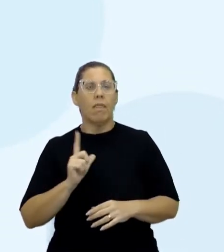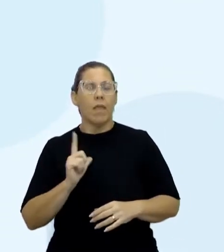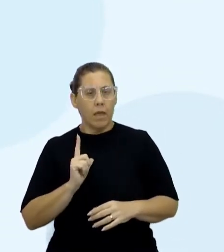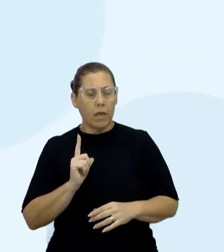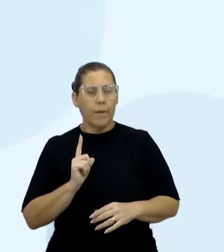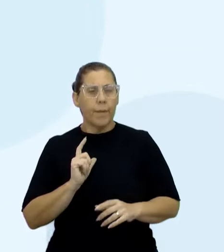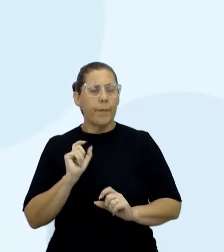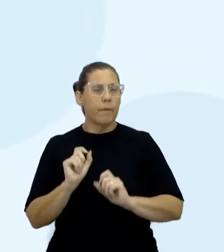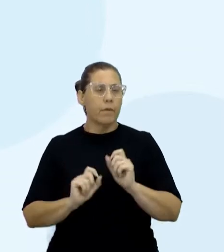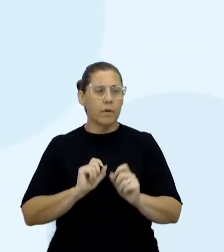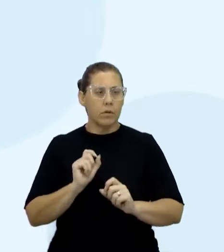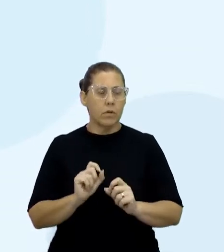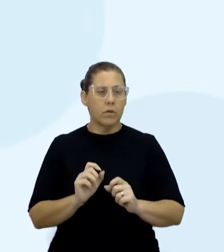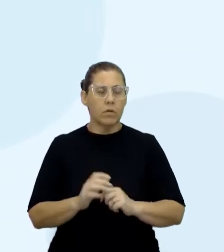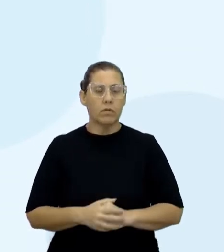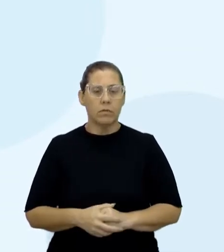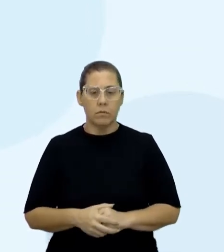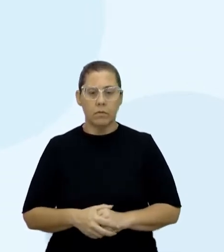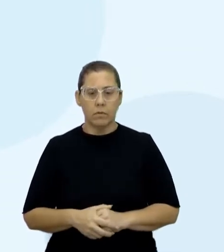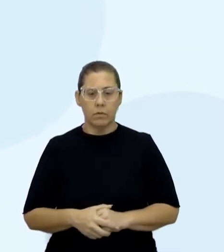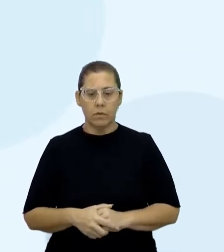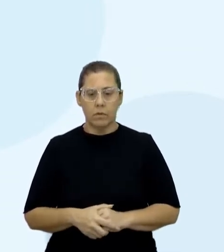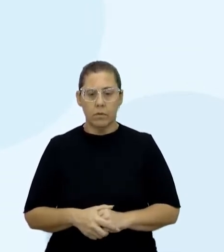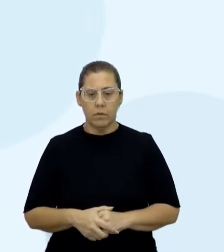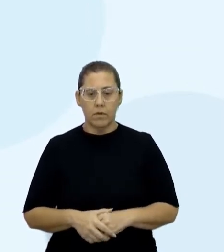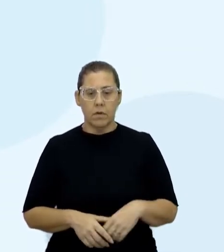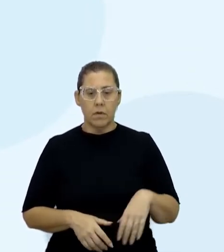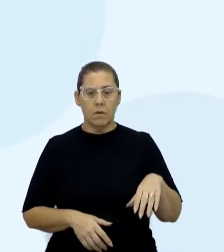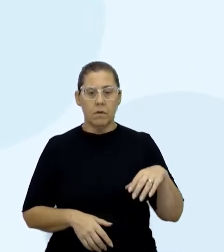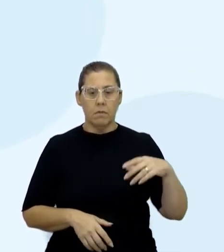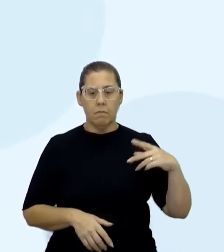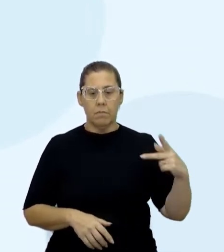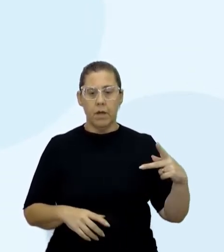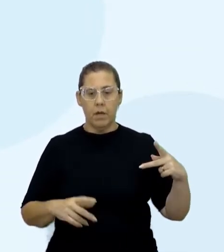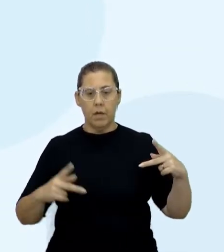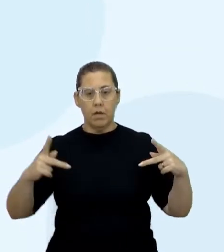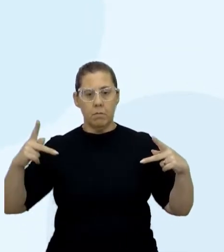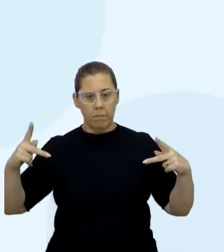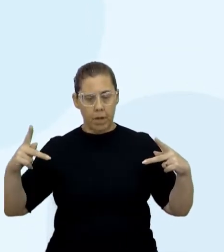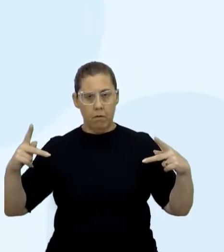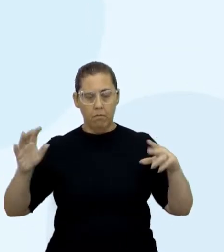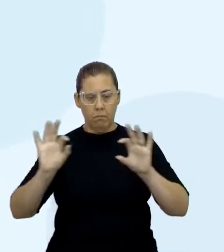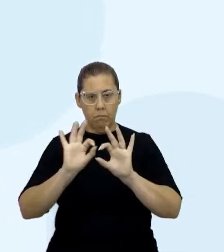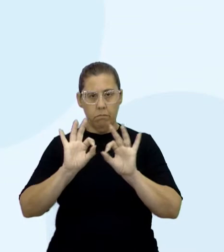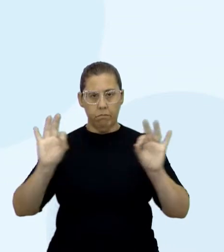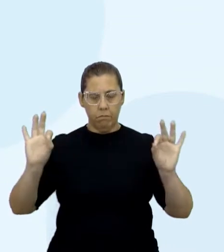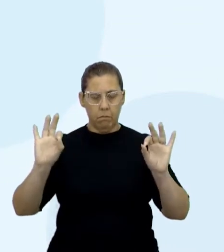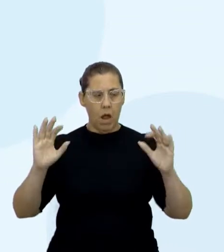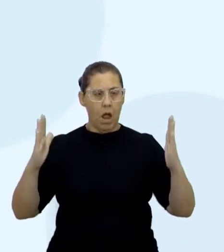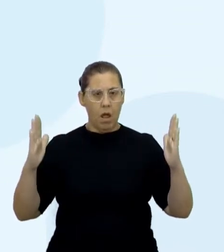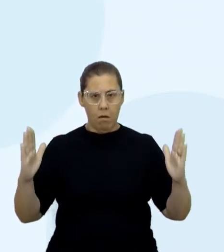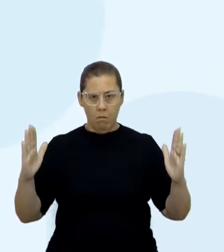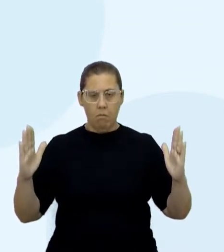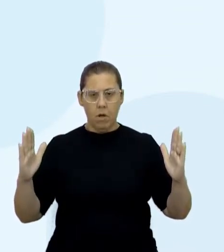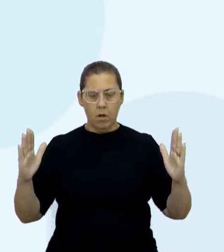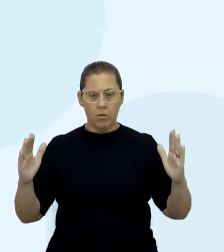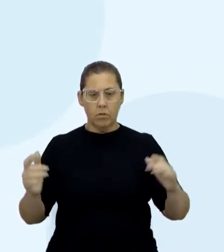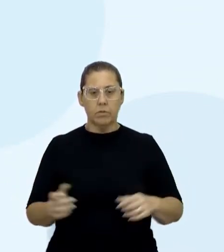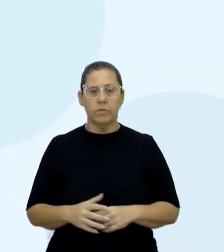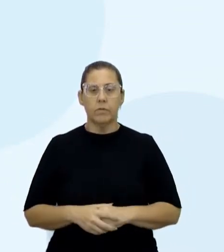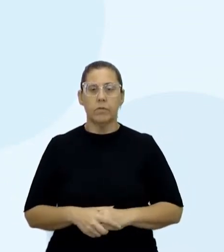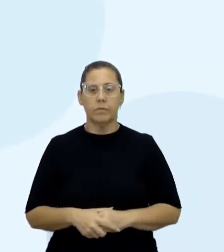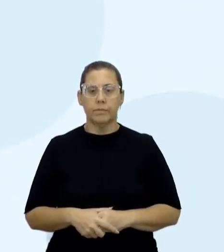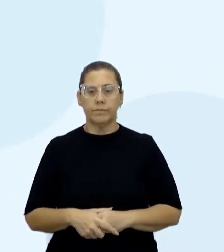então, classicamente, P e P', distância objeto, distância imagem. Deixa eu voltar um